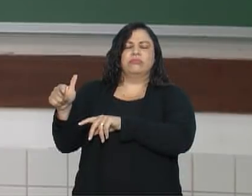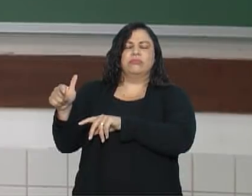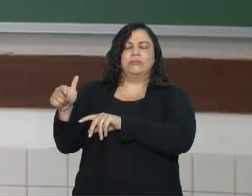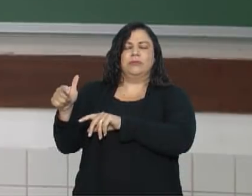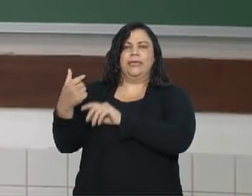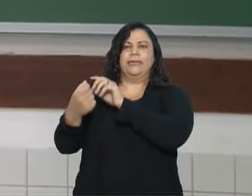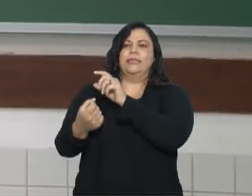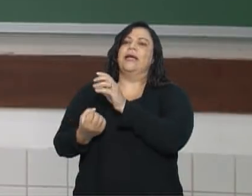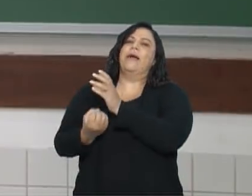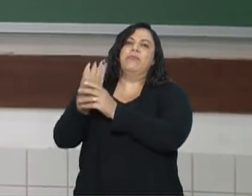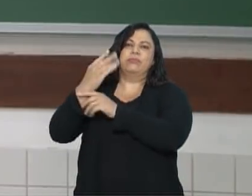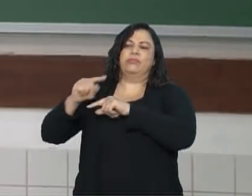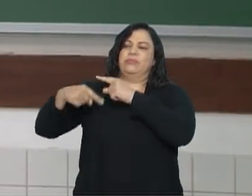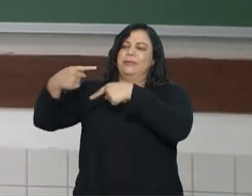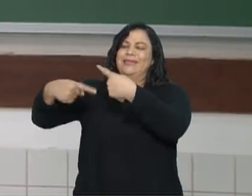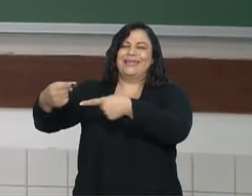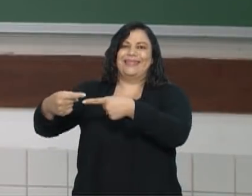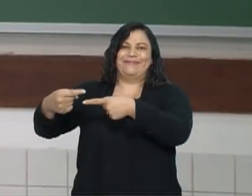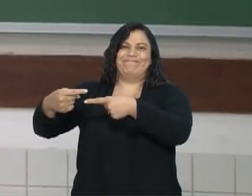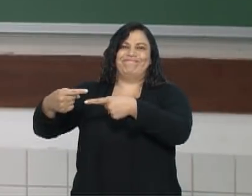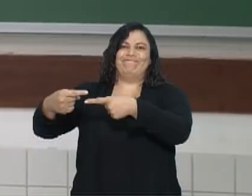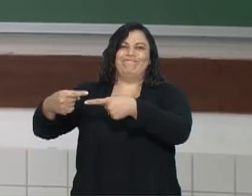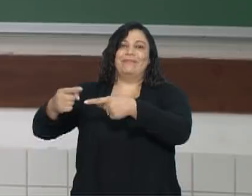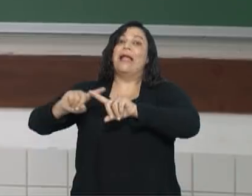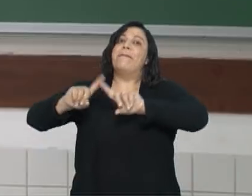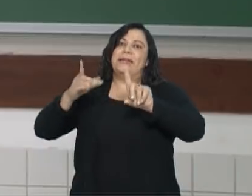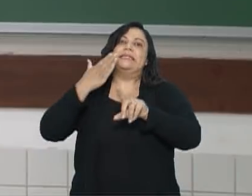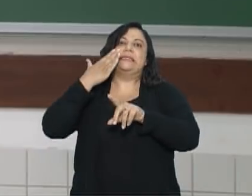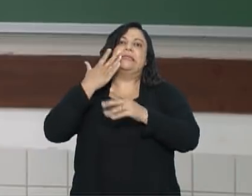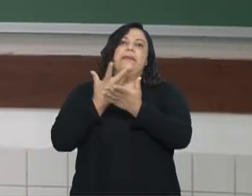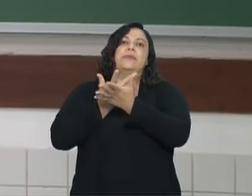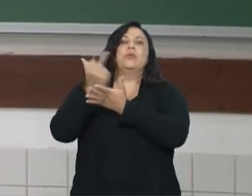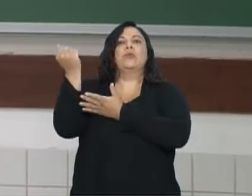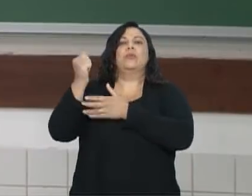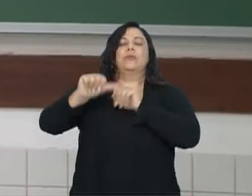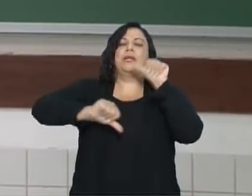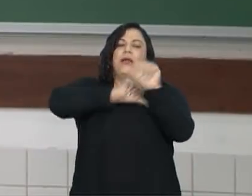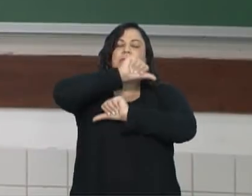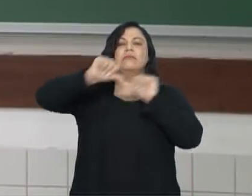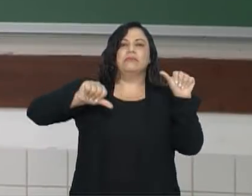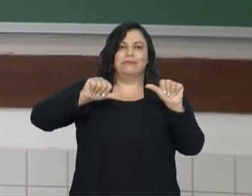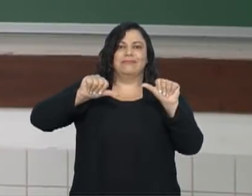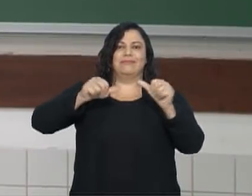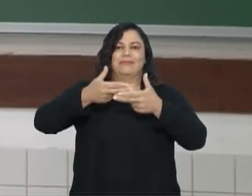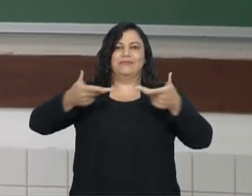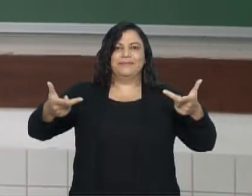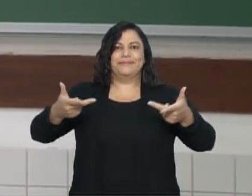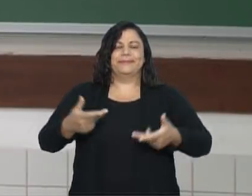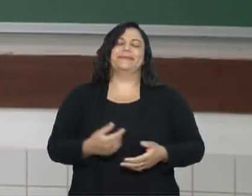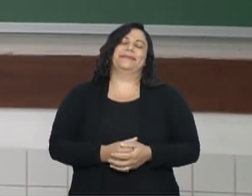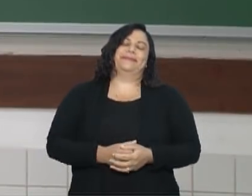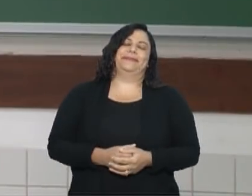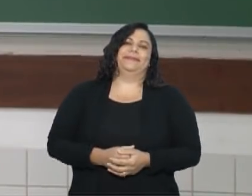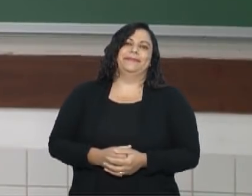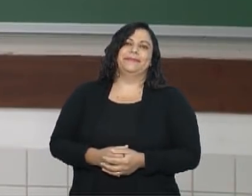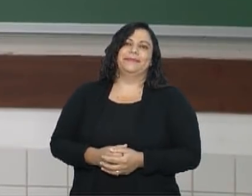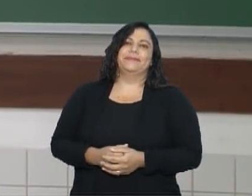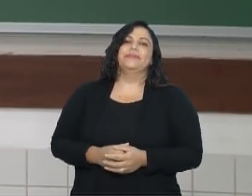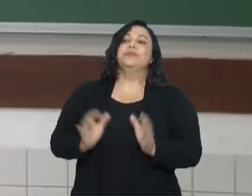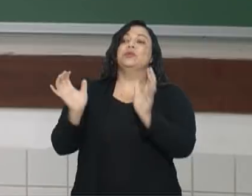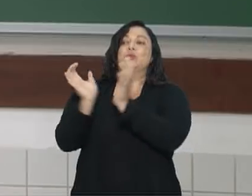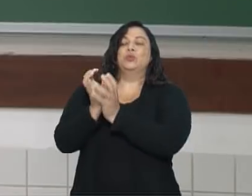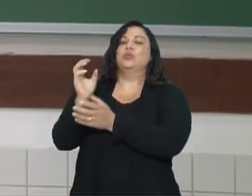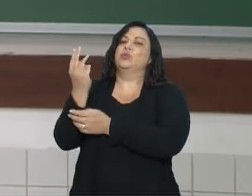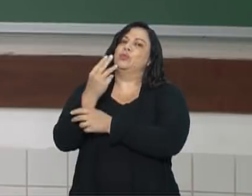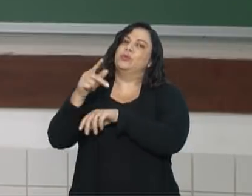sabem comprar a matéria-prima e transformá-la em alguma coisa. E no que isso vai